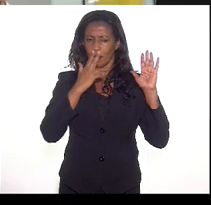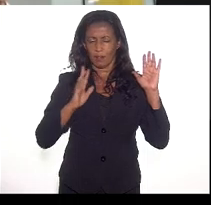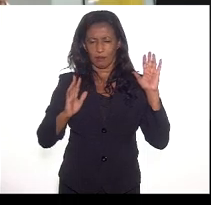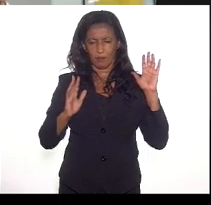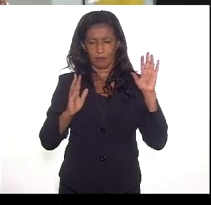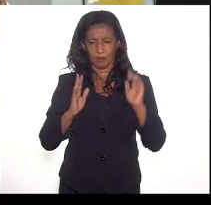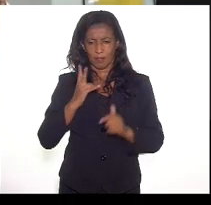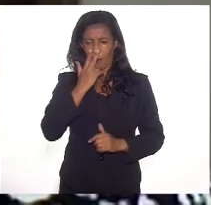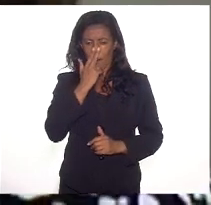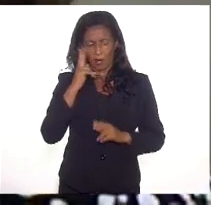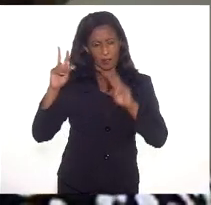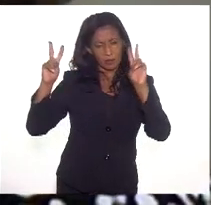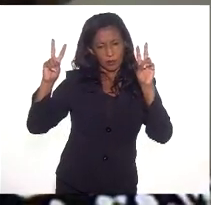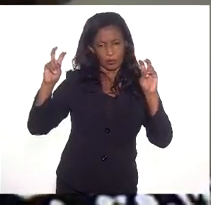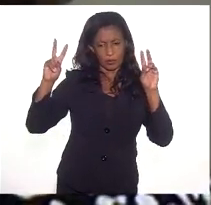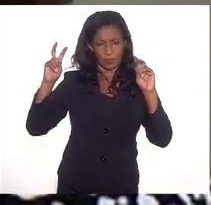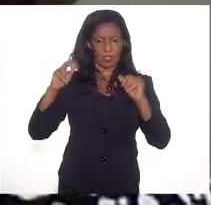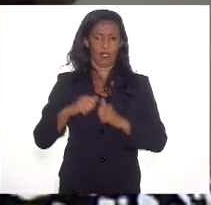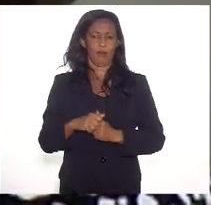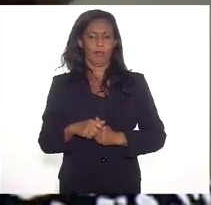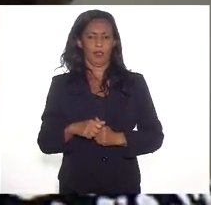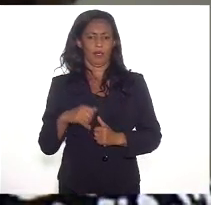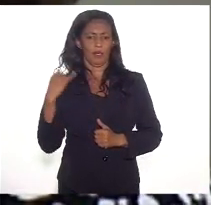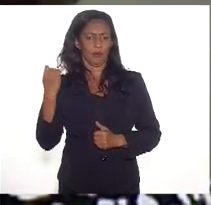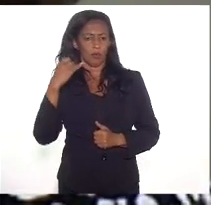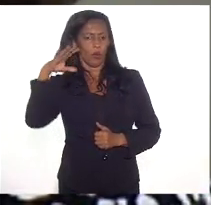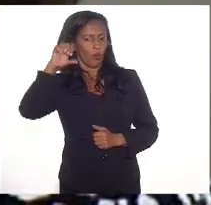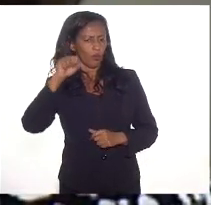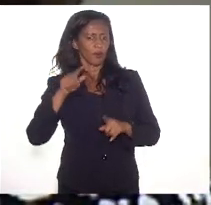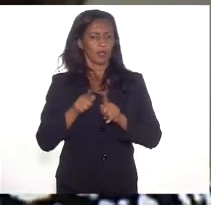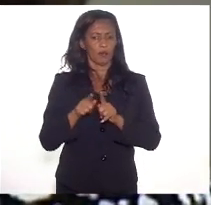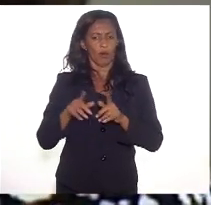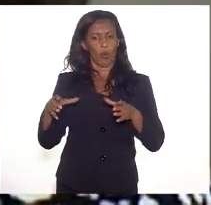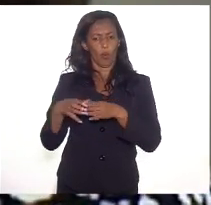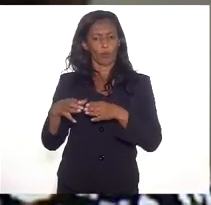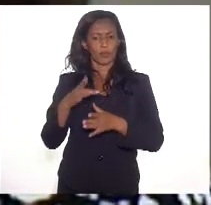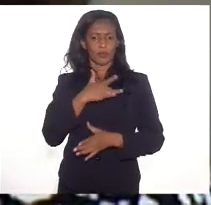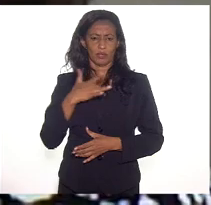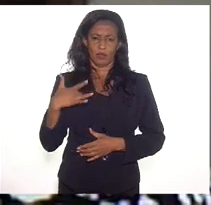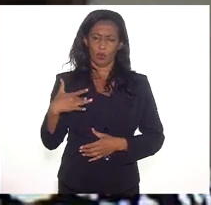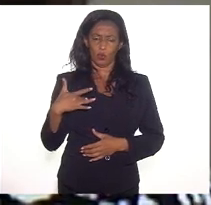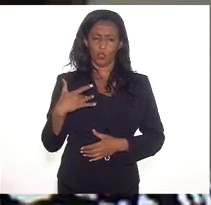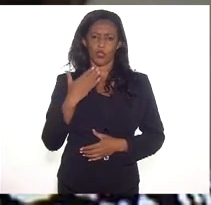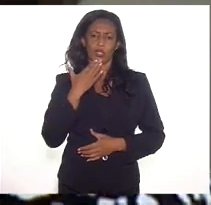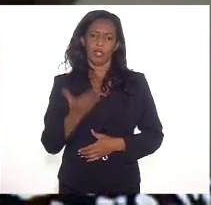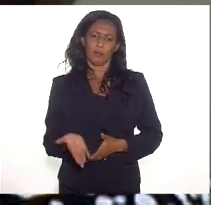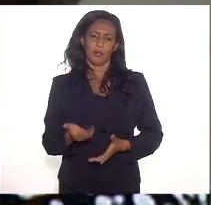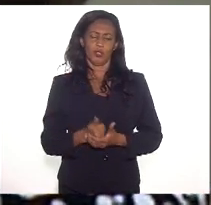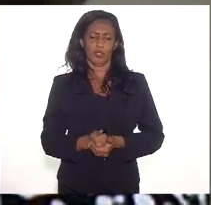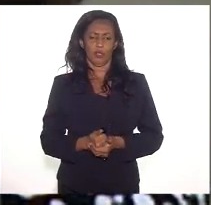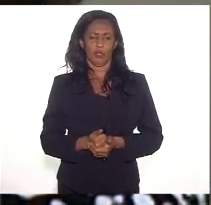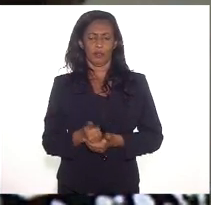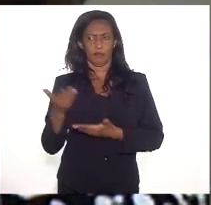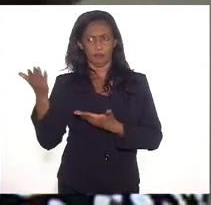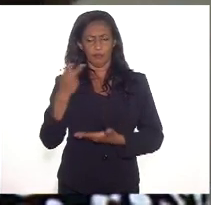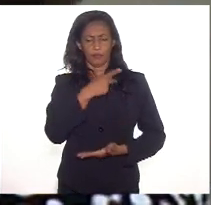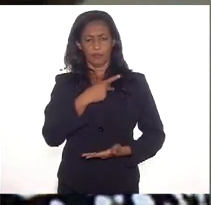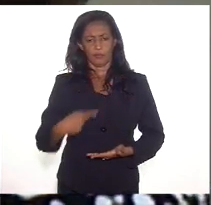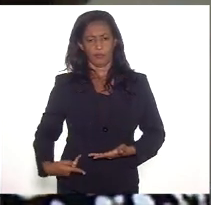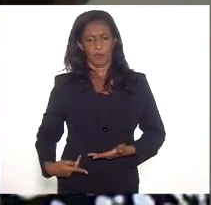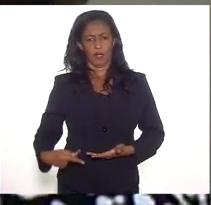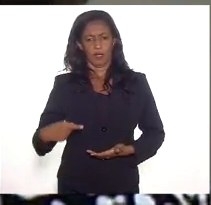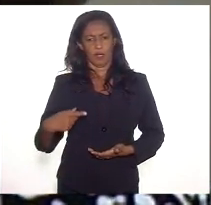me parece que esse tema seria pertinente ouvir também a Comissão de Saúde. Então, queria pedir a Vossa Excelência para